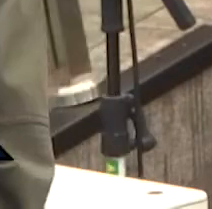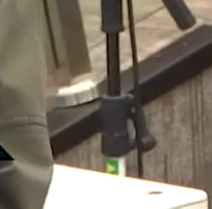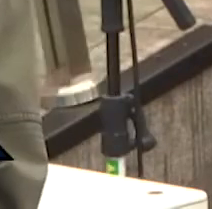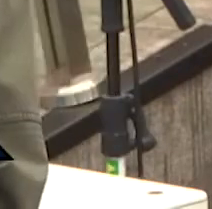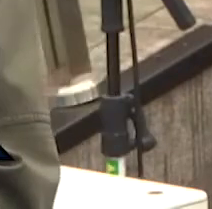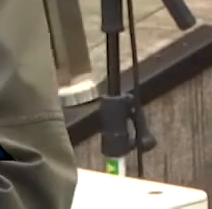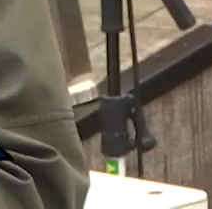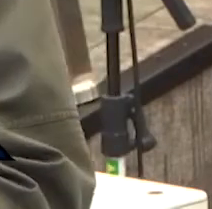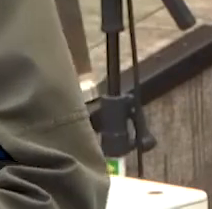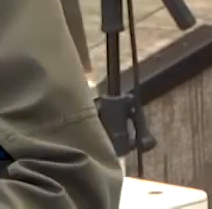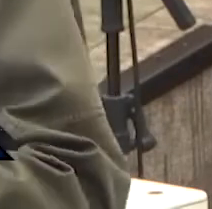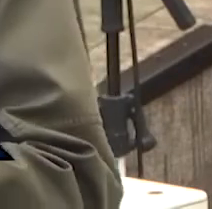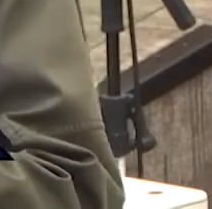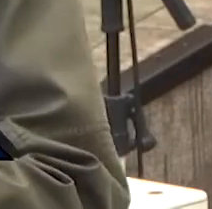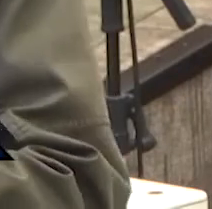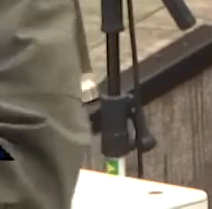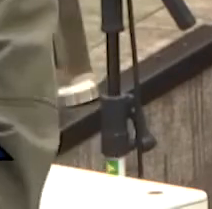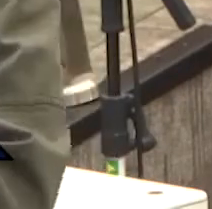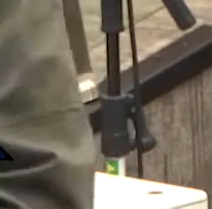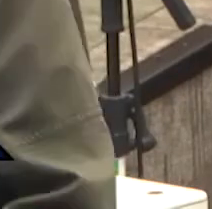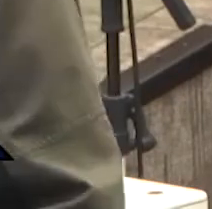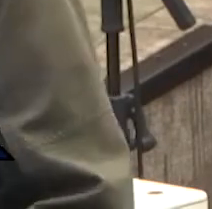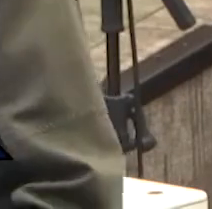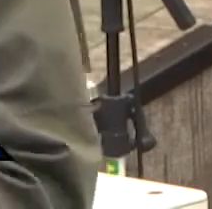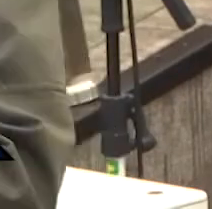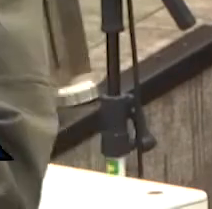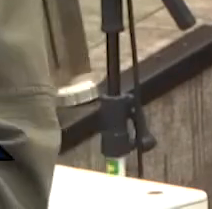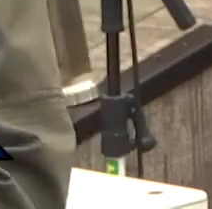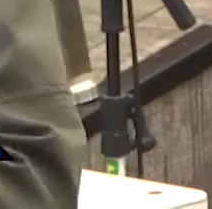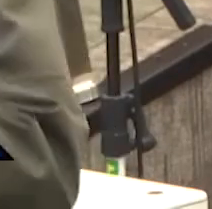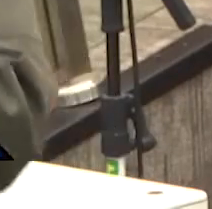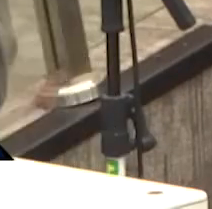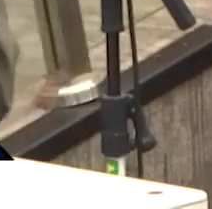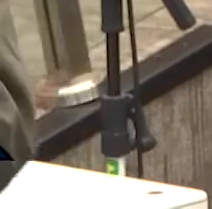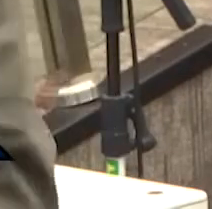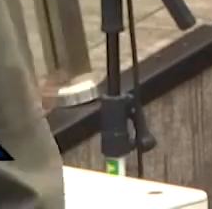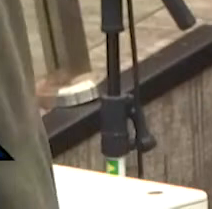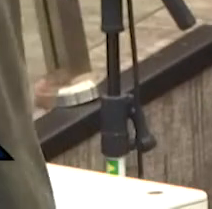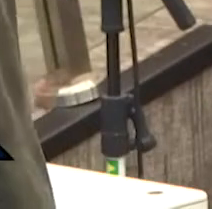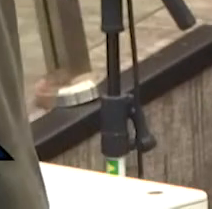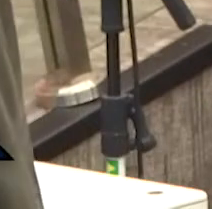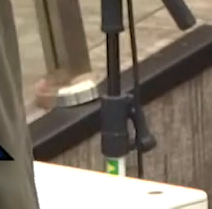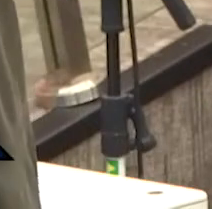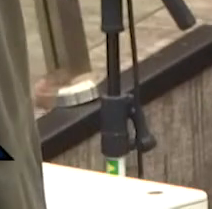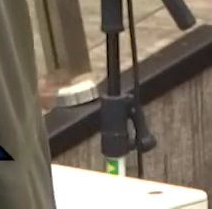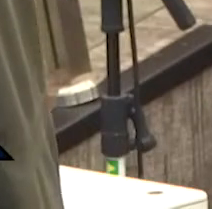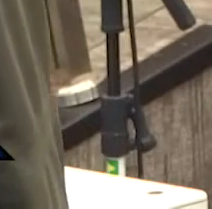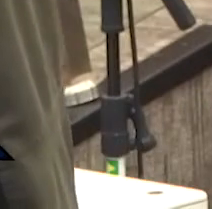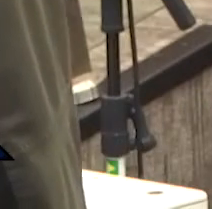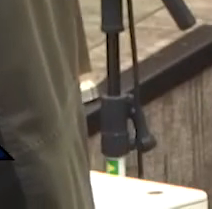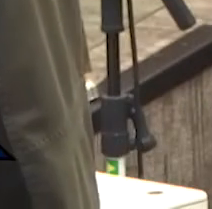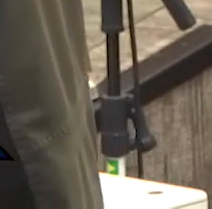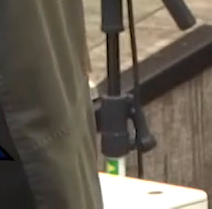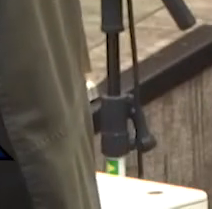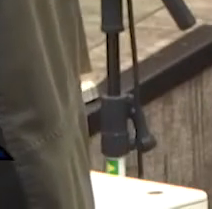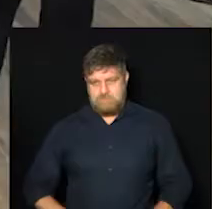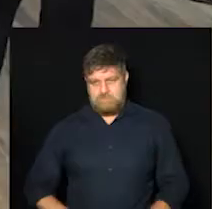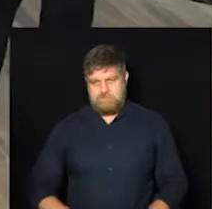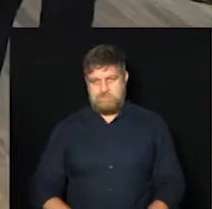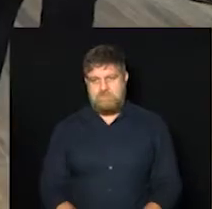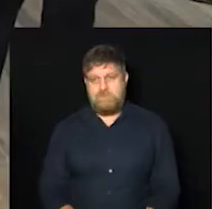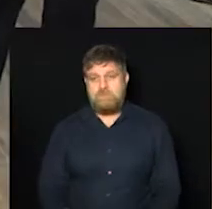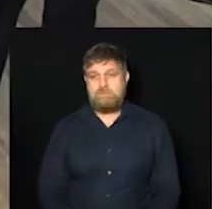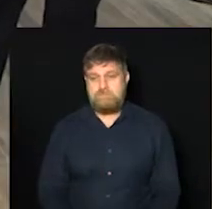gente quer abrir, porque é justo que haja um grupo de trabalho, um debate para uma possível solução no período à